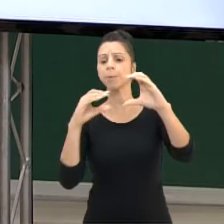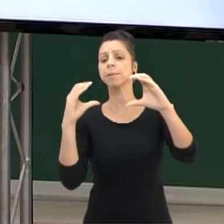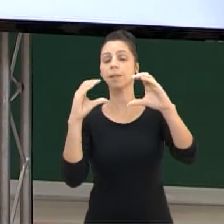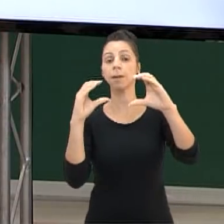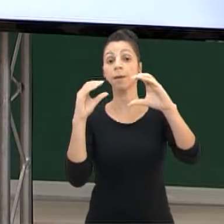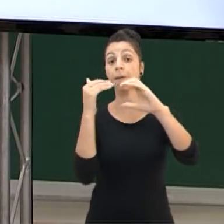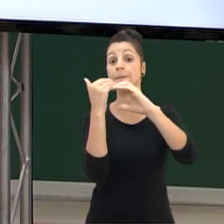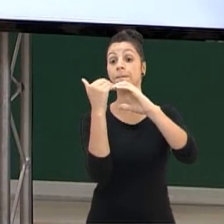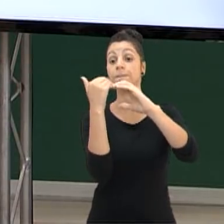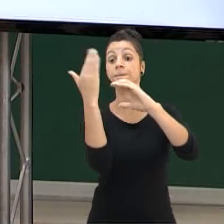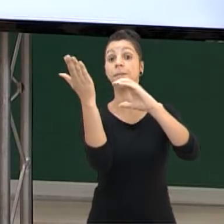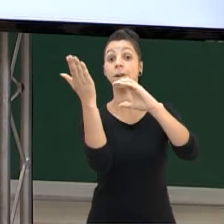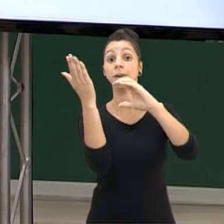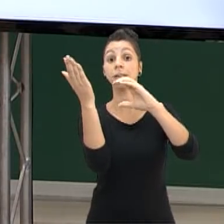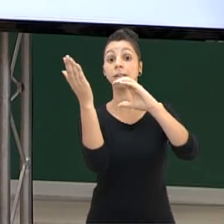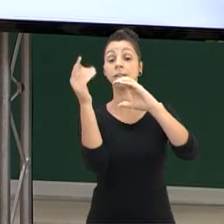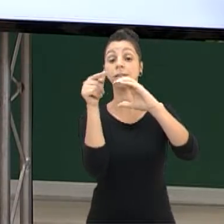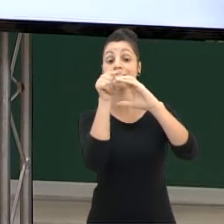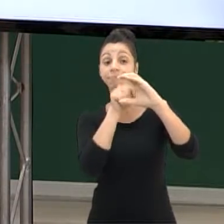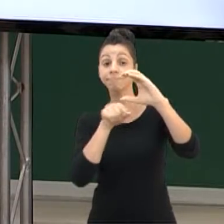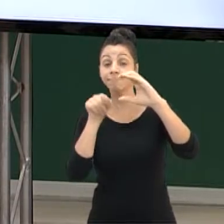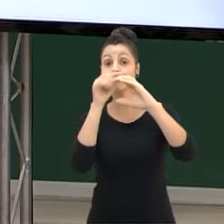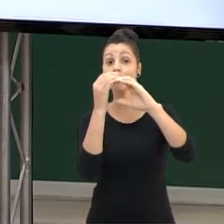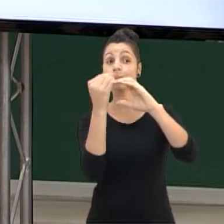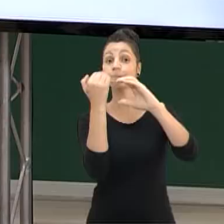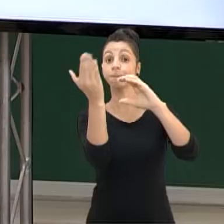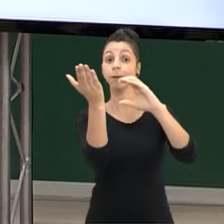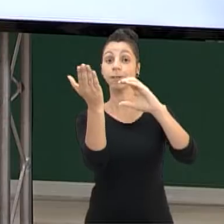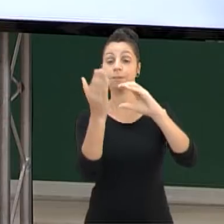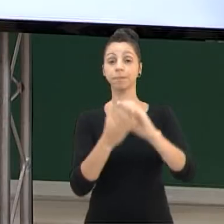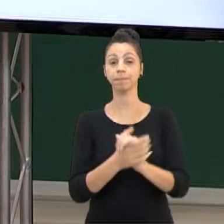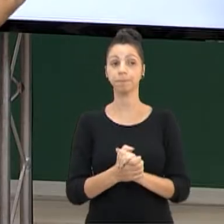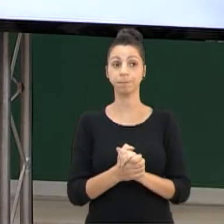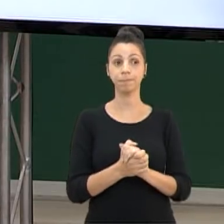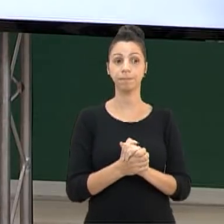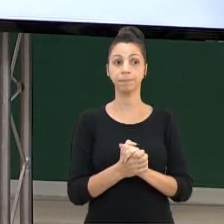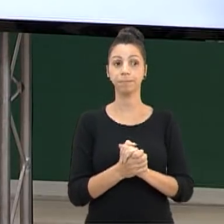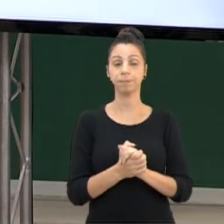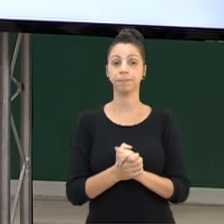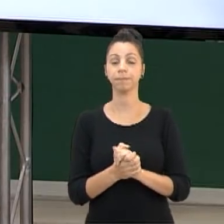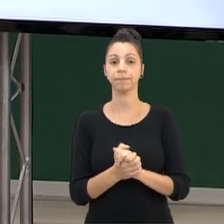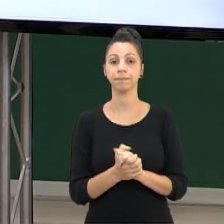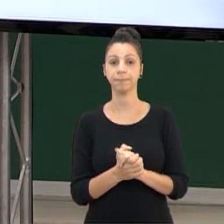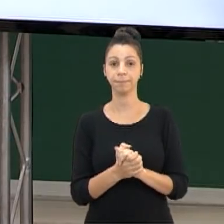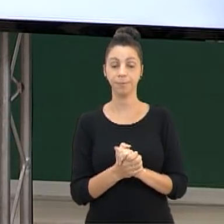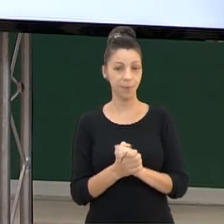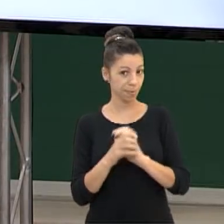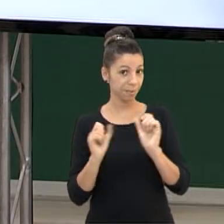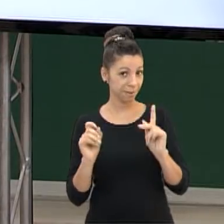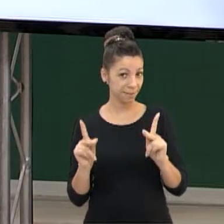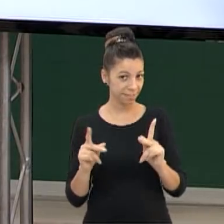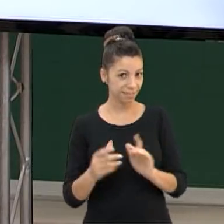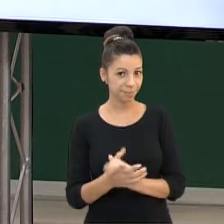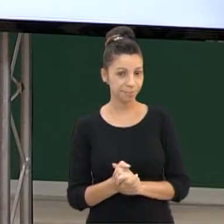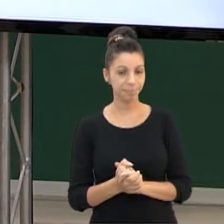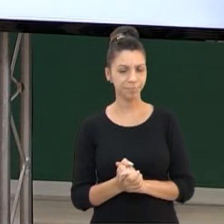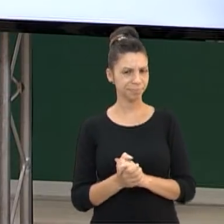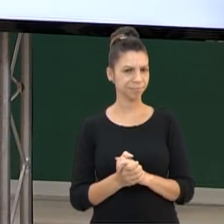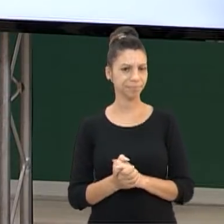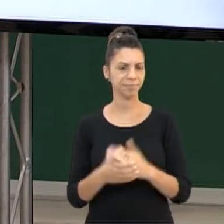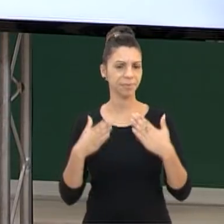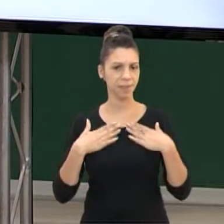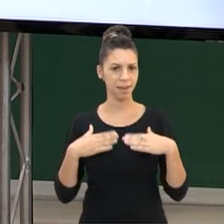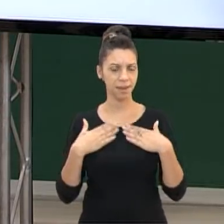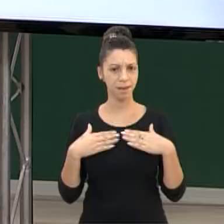fora da circunferência. Ele é um ponto externo à minha circunferência, ok? Então, tranquilo